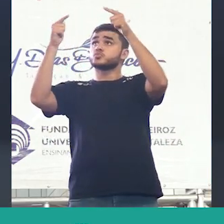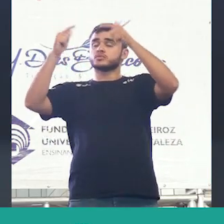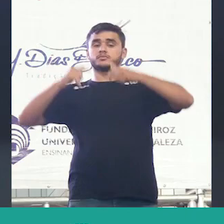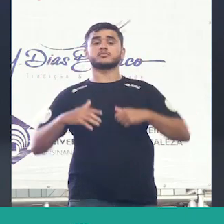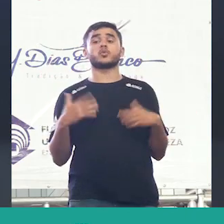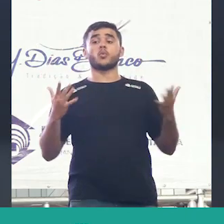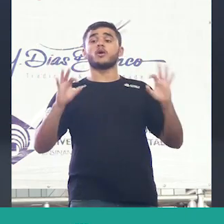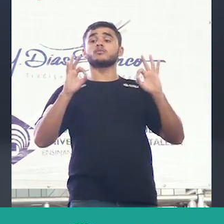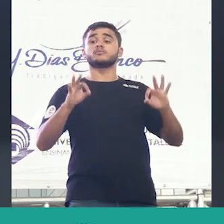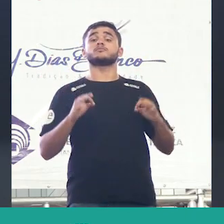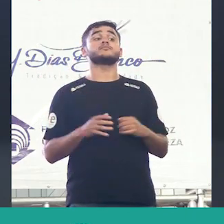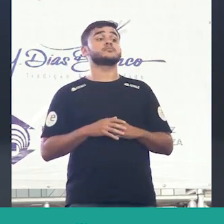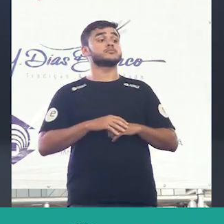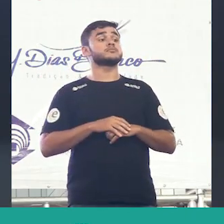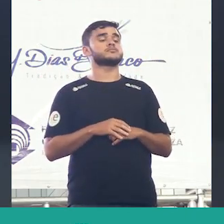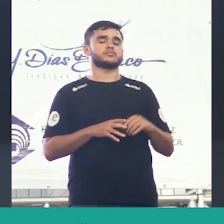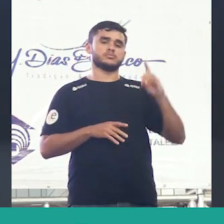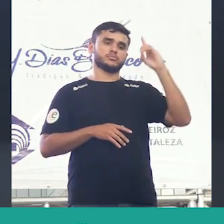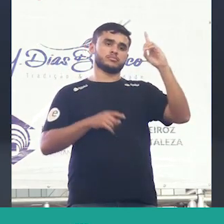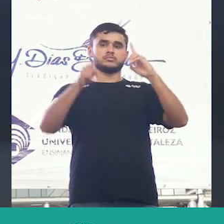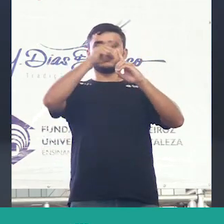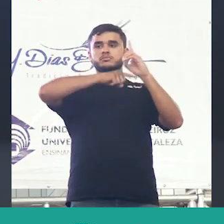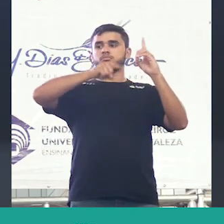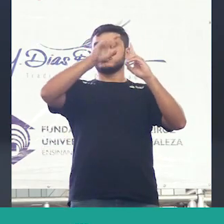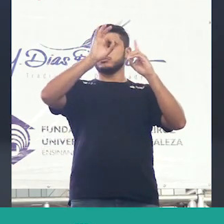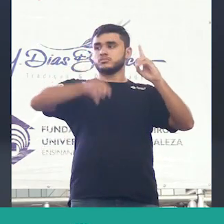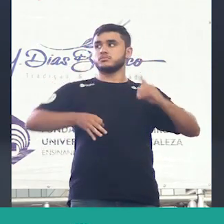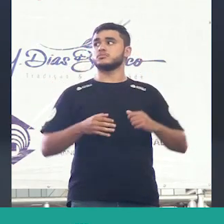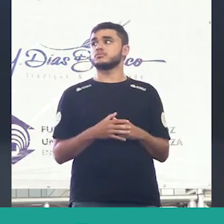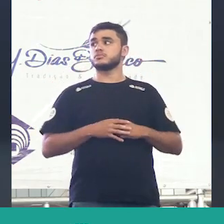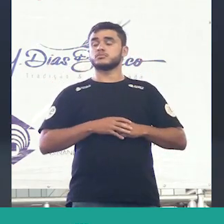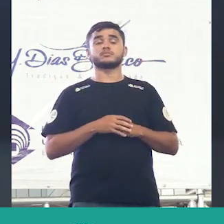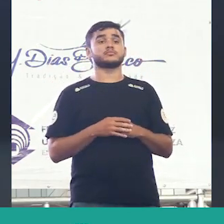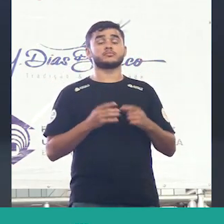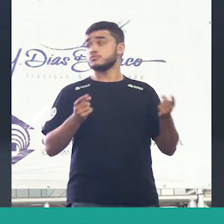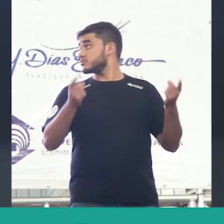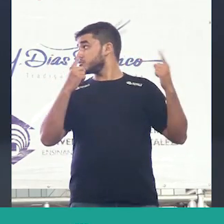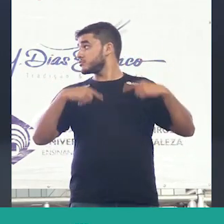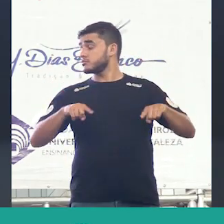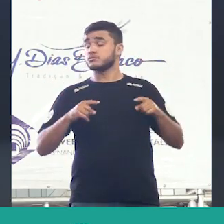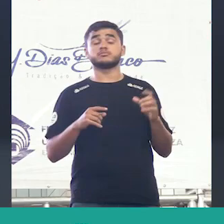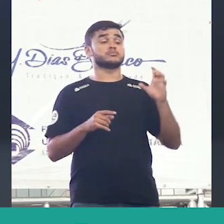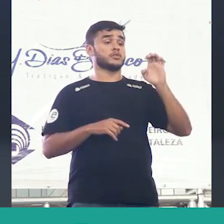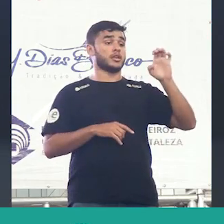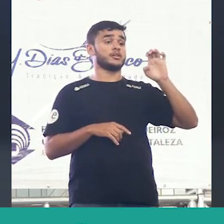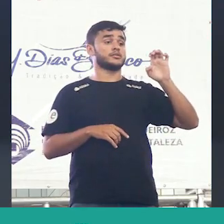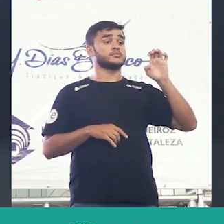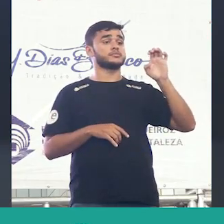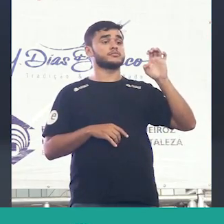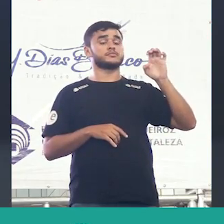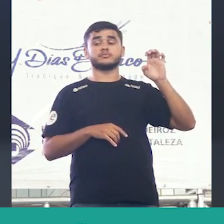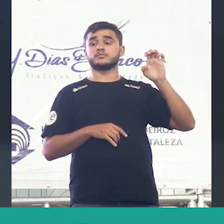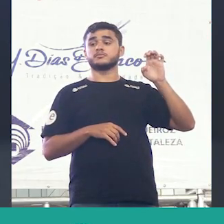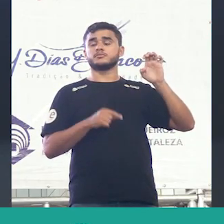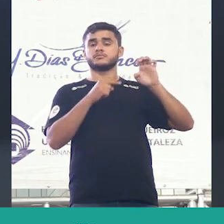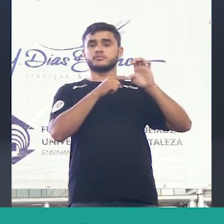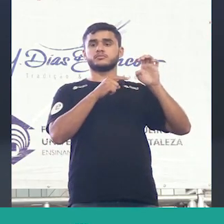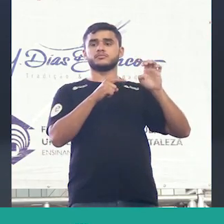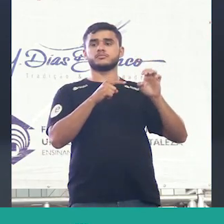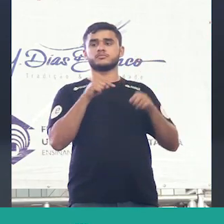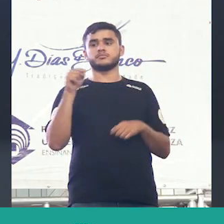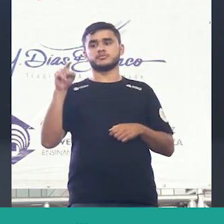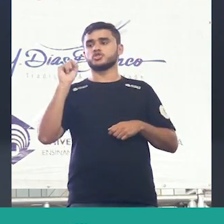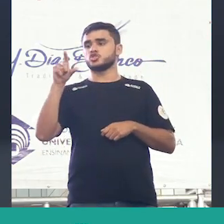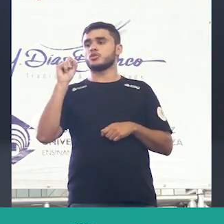nuvem. Qual o item correto, pessoal? D de dado. E o item E, professor? A sombra, Sobral ficou